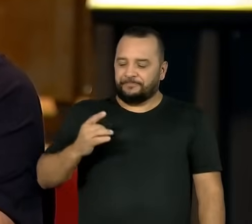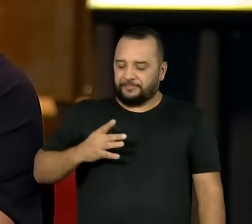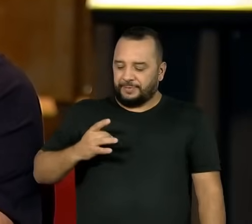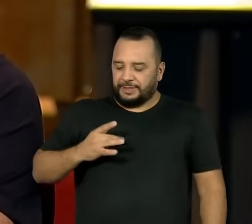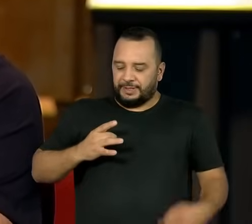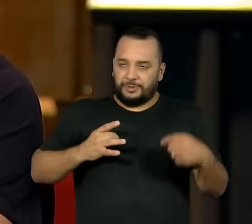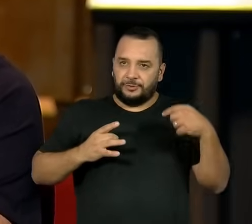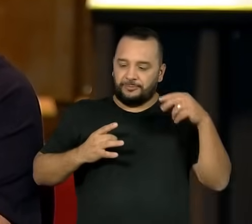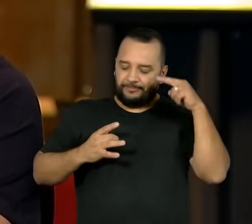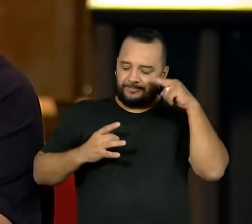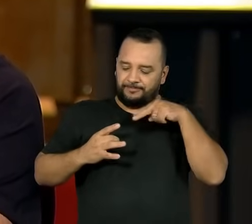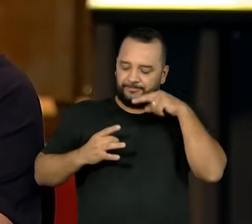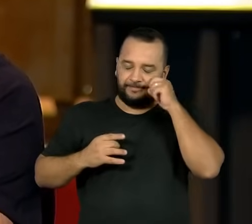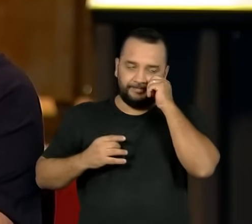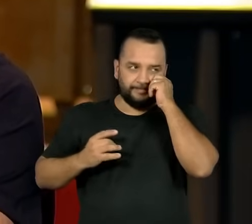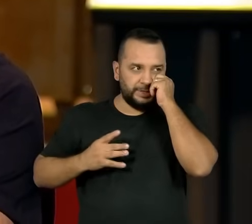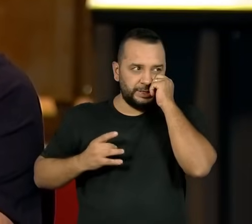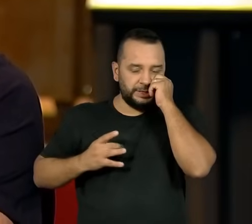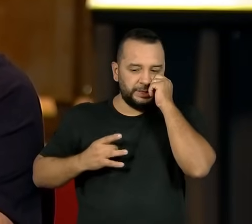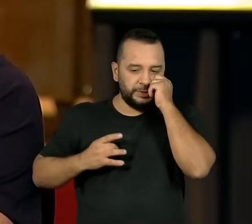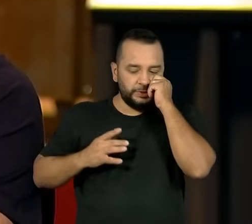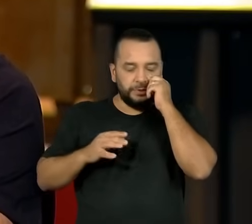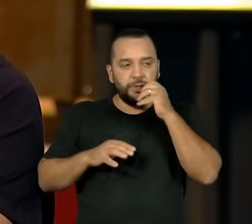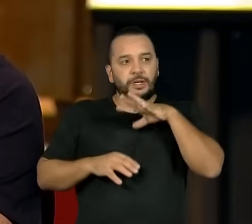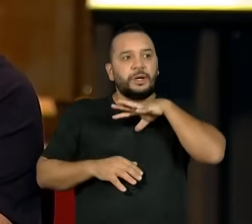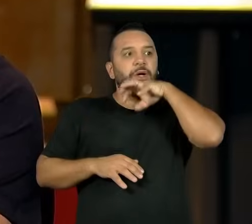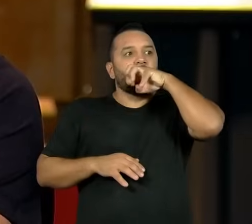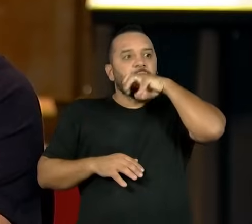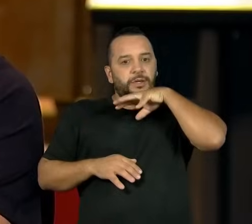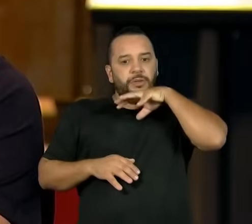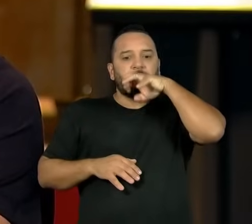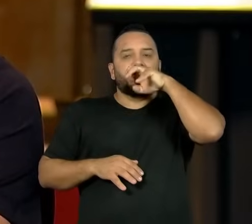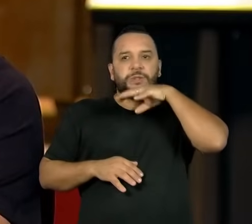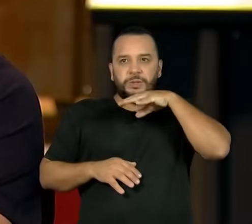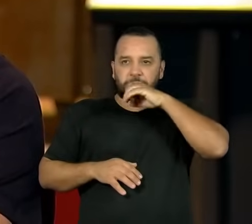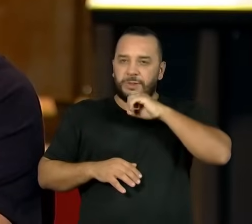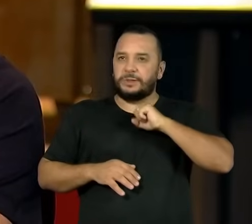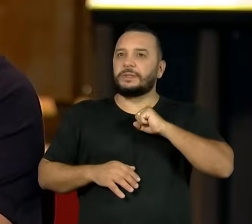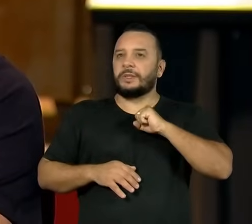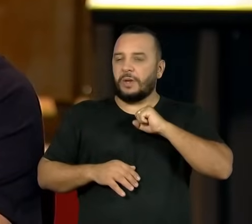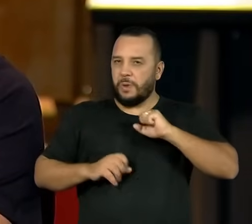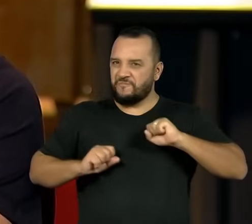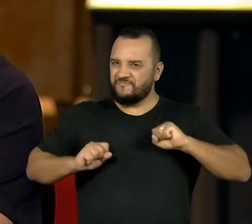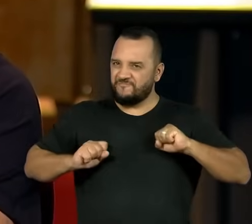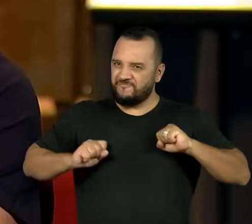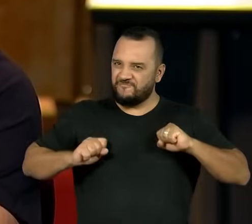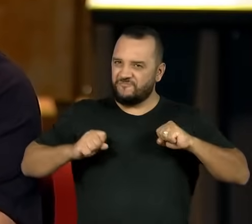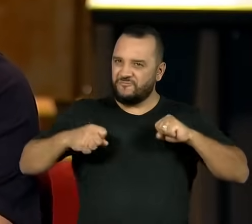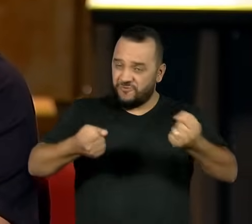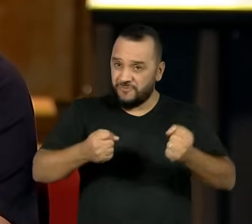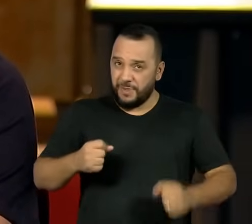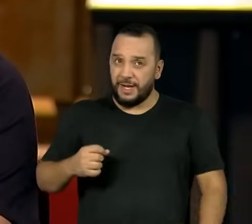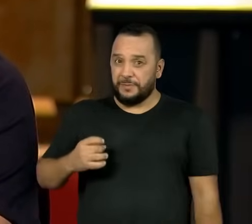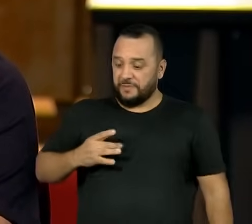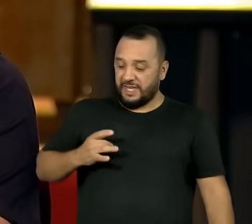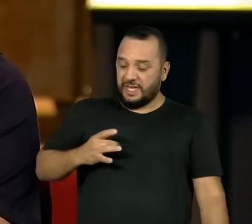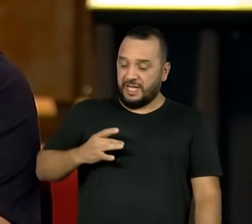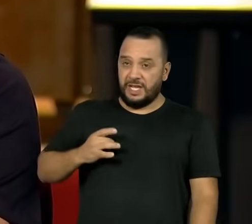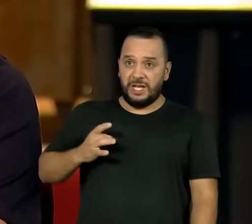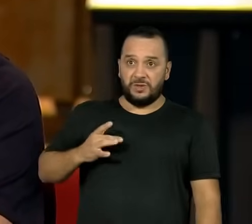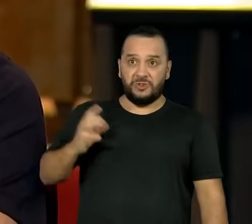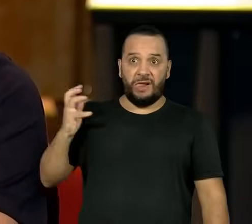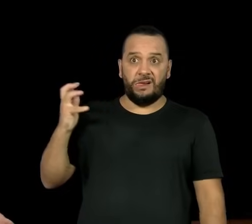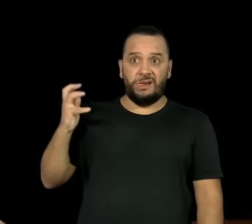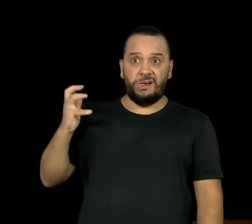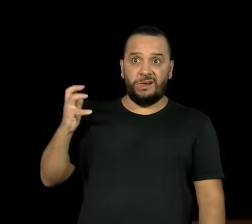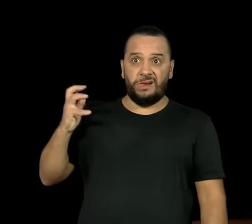respirar fundo e conseguir fazer o que você tem que fazer, mesmo ele buzinando ali no teu